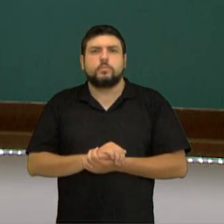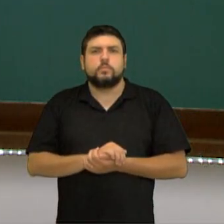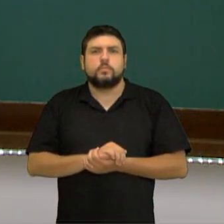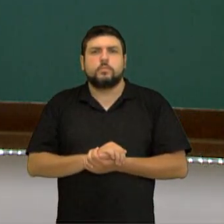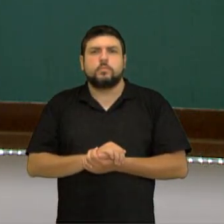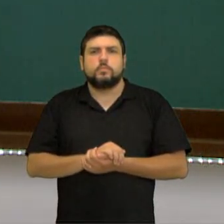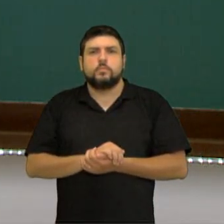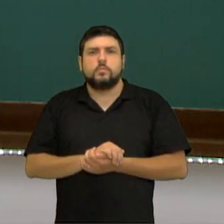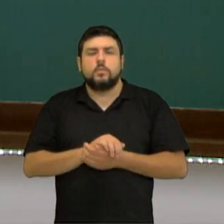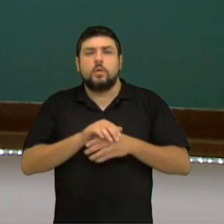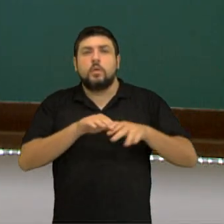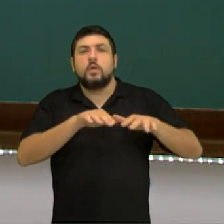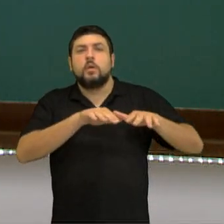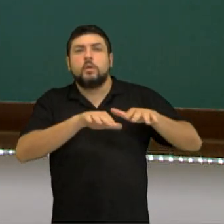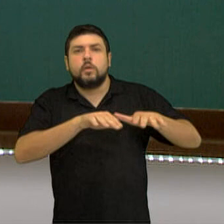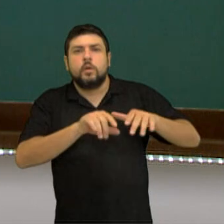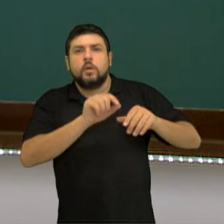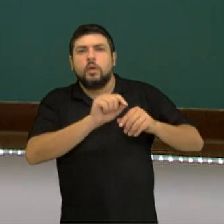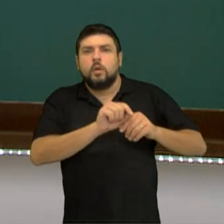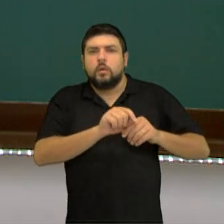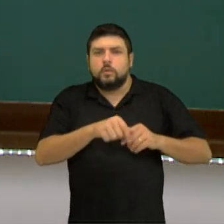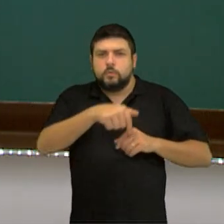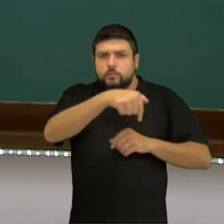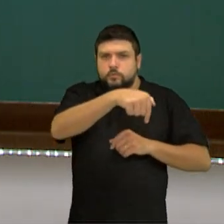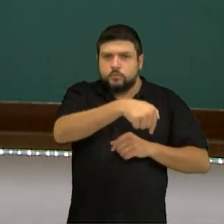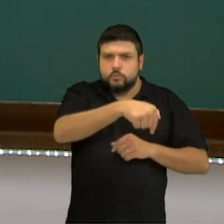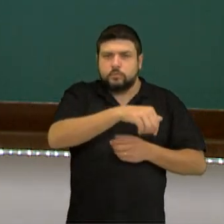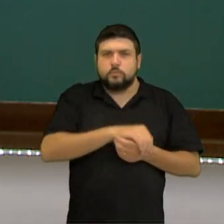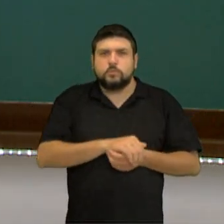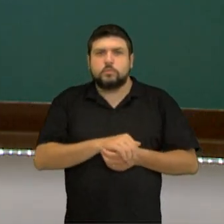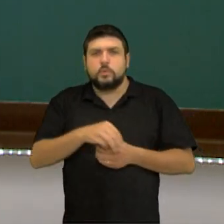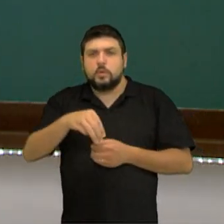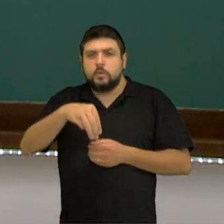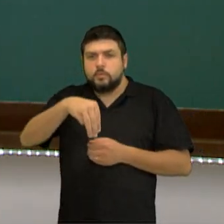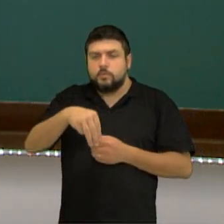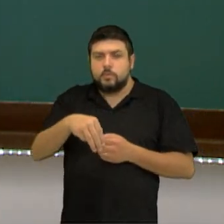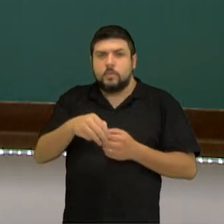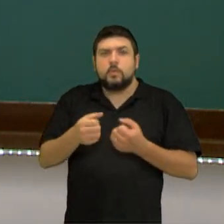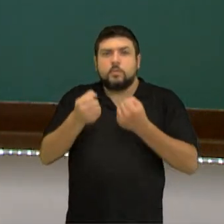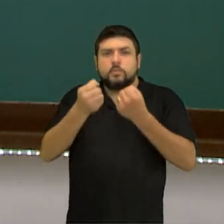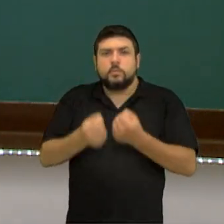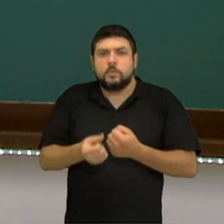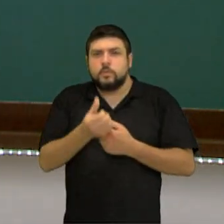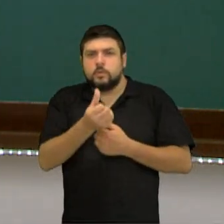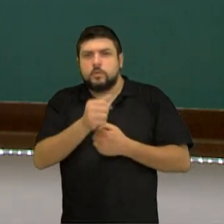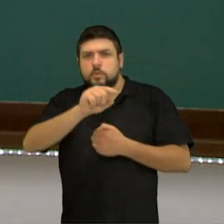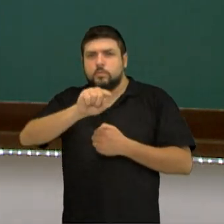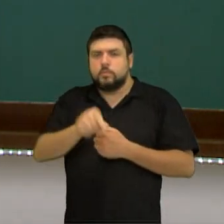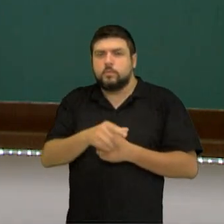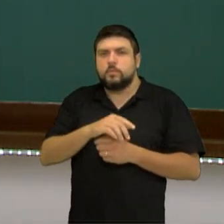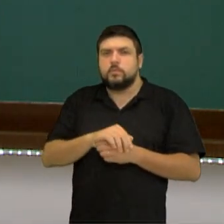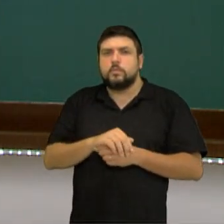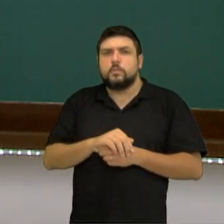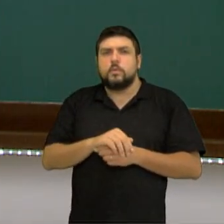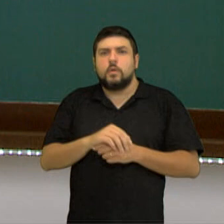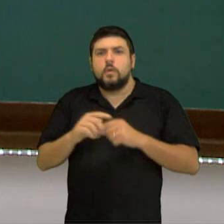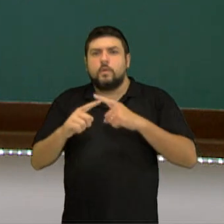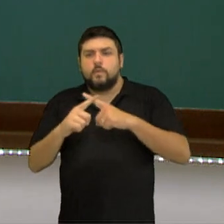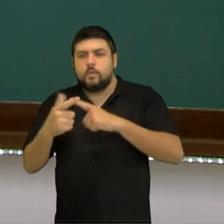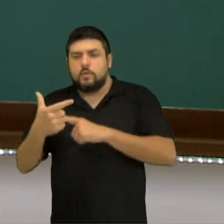vezes a velocidade, ou seja, Q igual a 6.000, que é o quilograma, vezes a velocidade, de 20. Isso vai ser igual